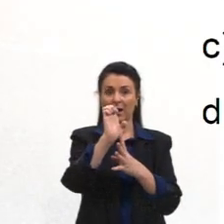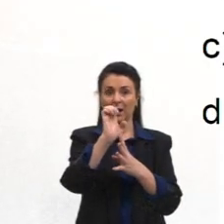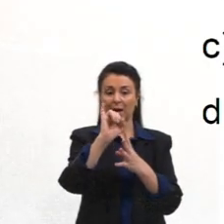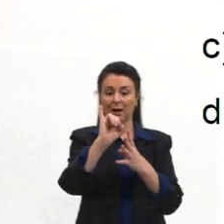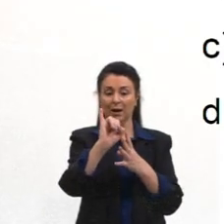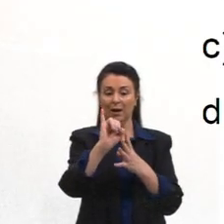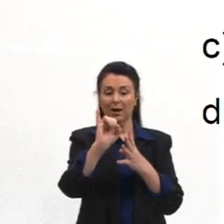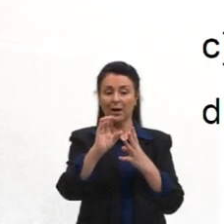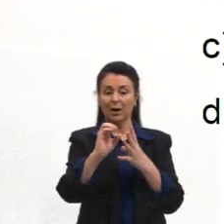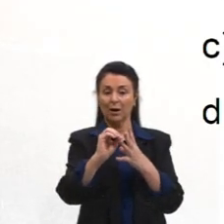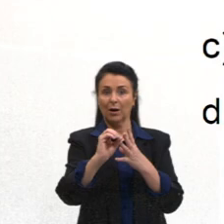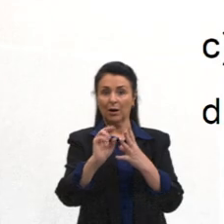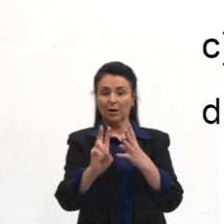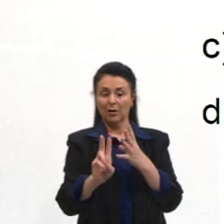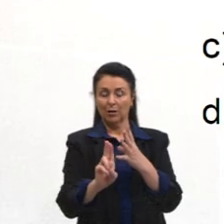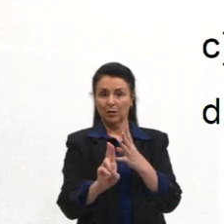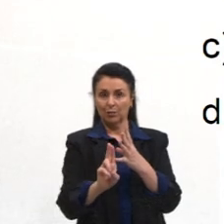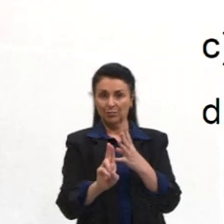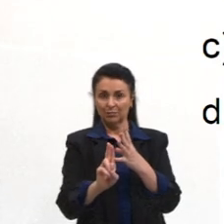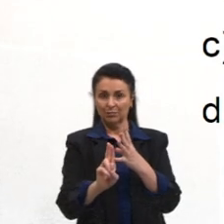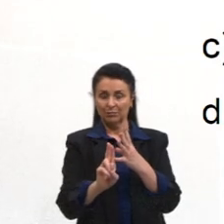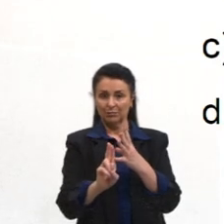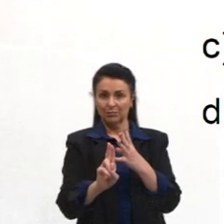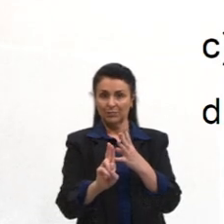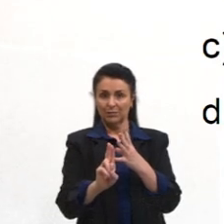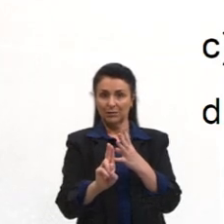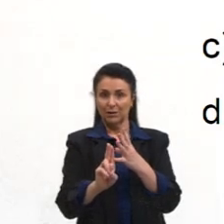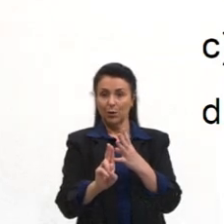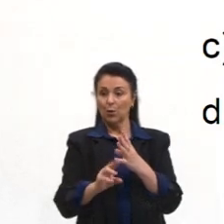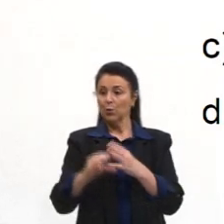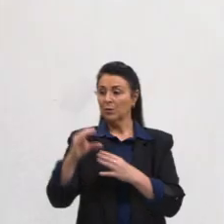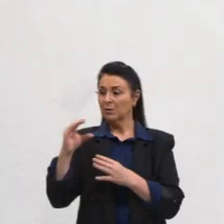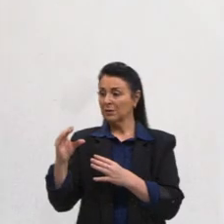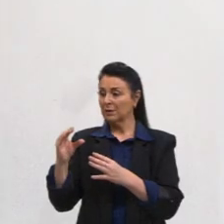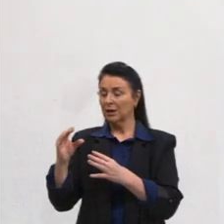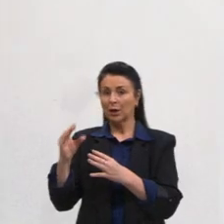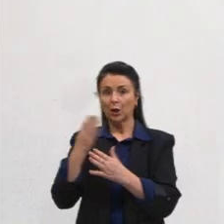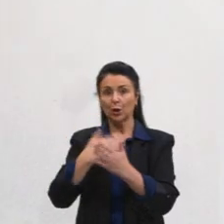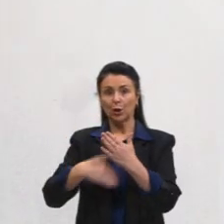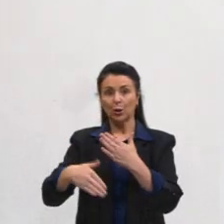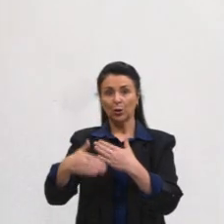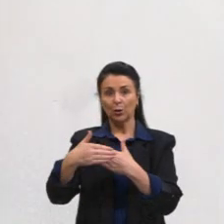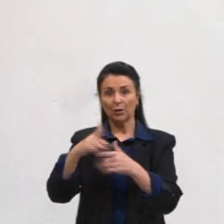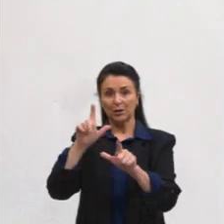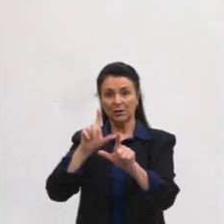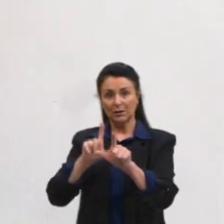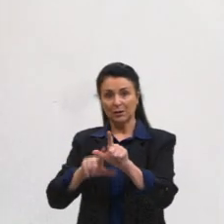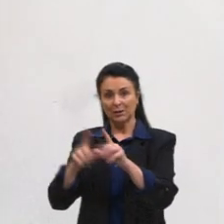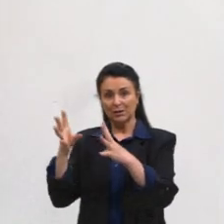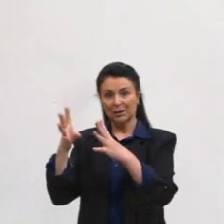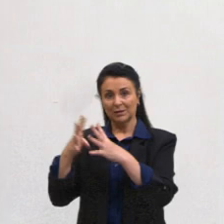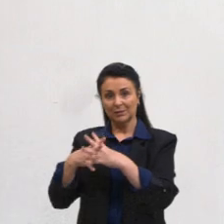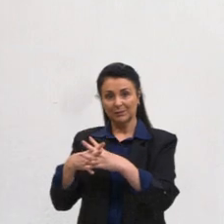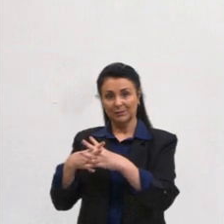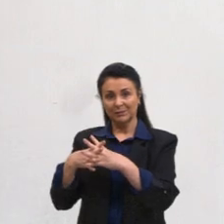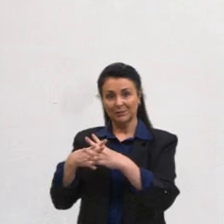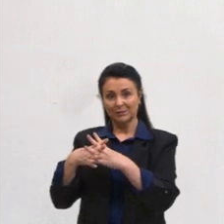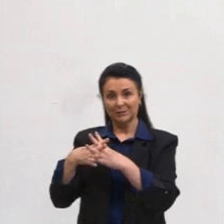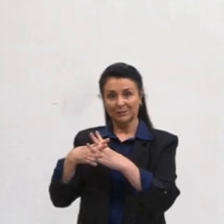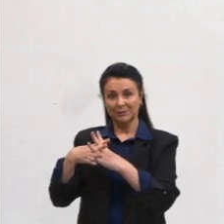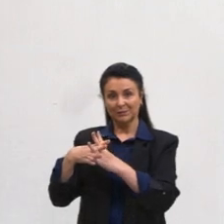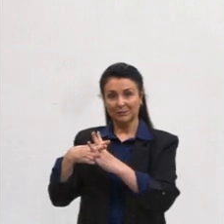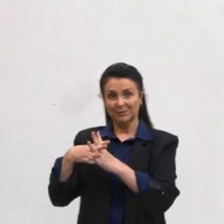o e o conjunto C Então como sendo as consoantes em e com soro